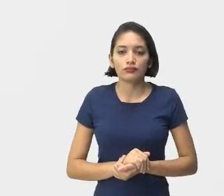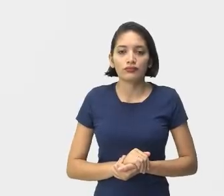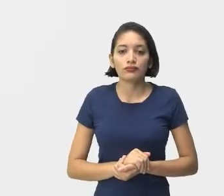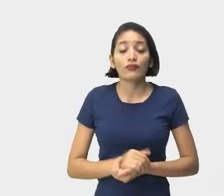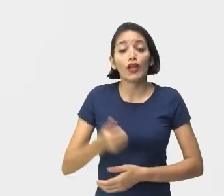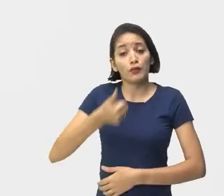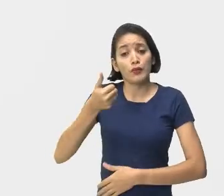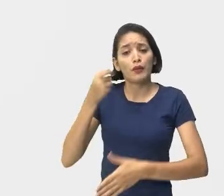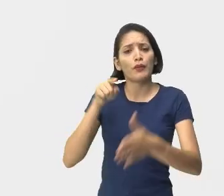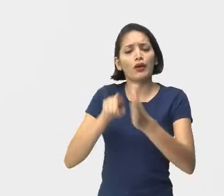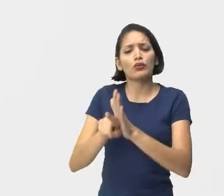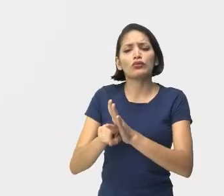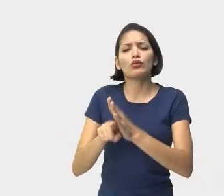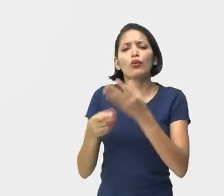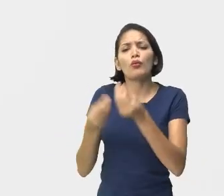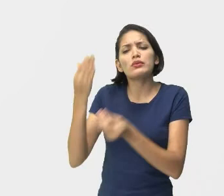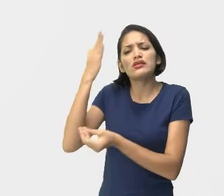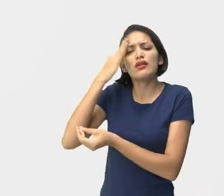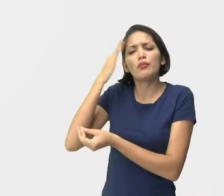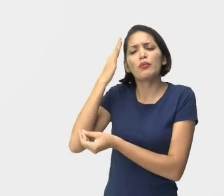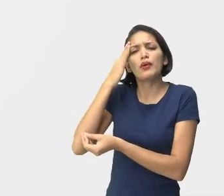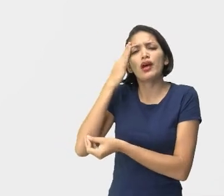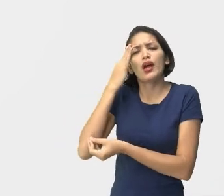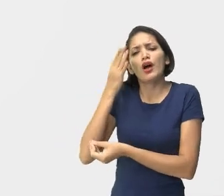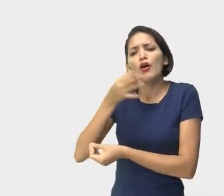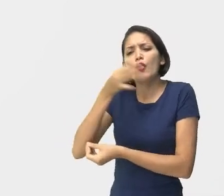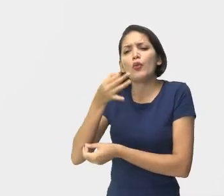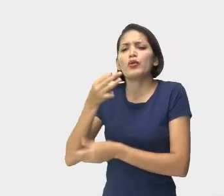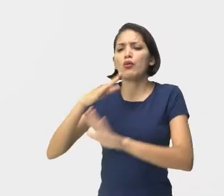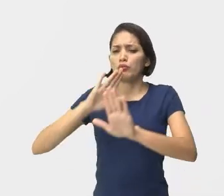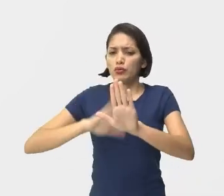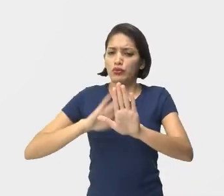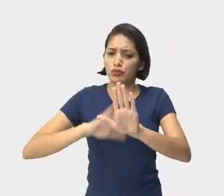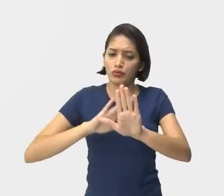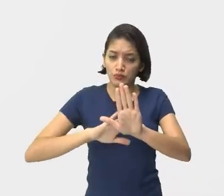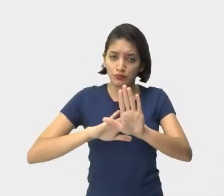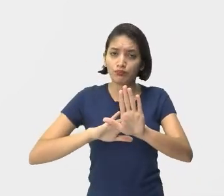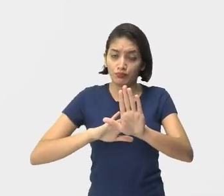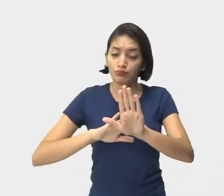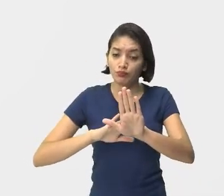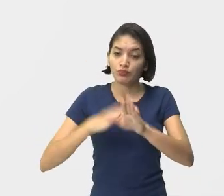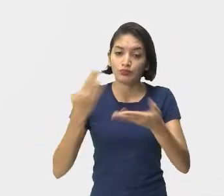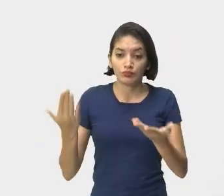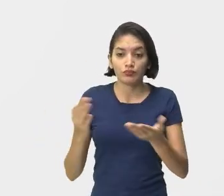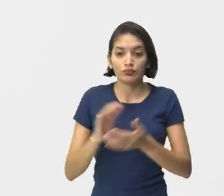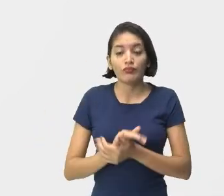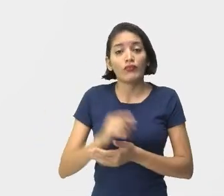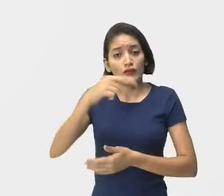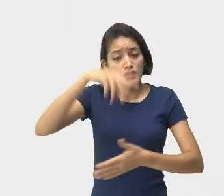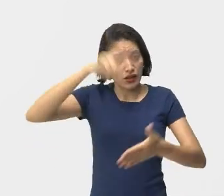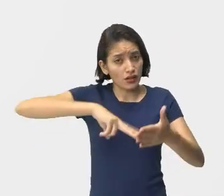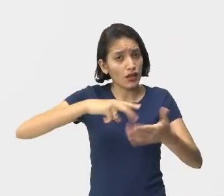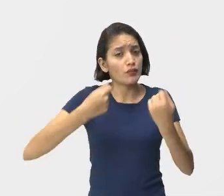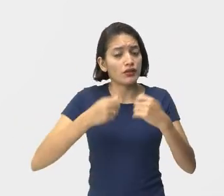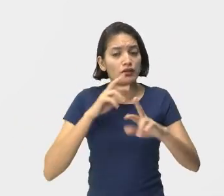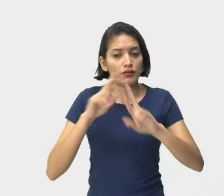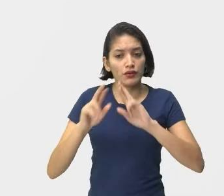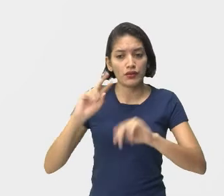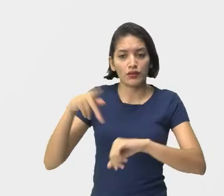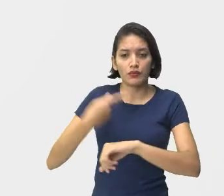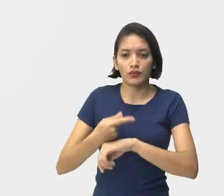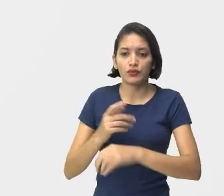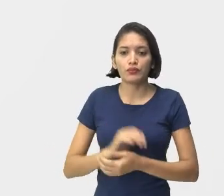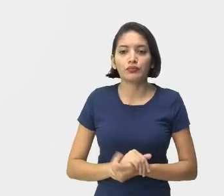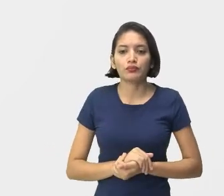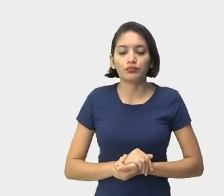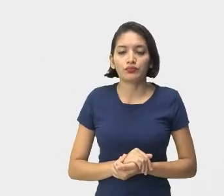Como identificar um discurso ideológico? Então a primeira questão vai nessa linha aí, tá bom? Leiam e respondam. A